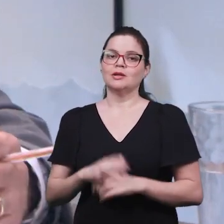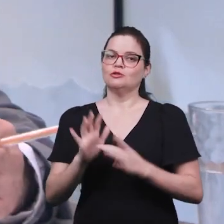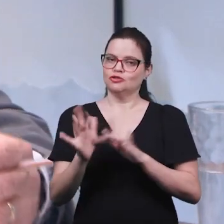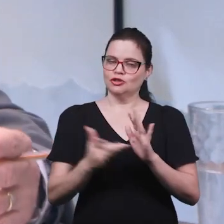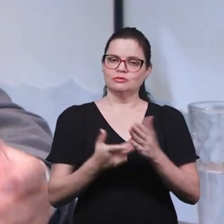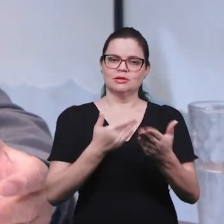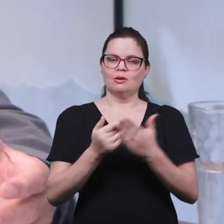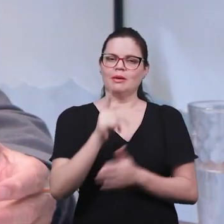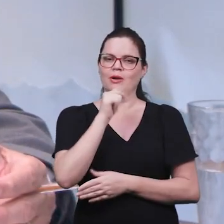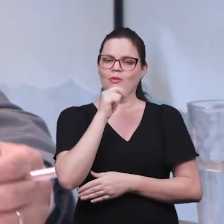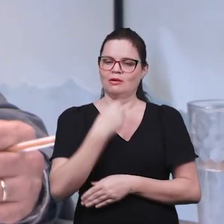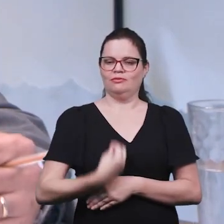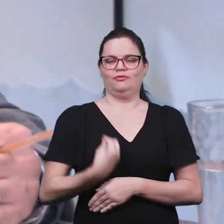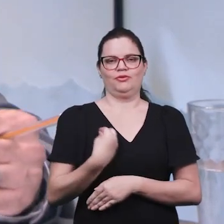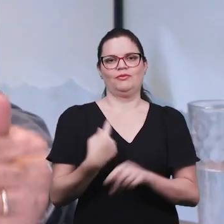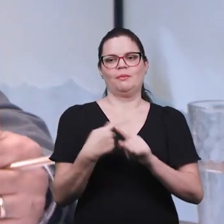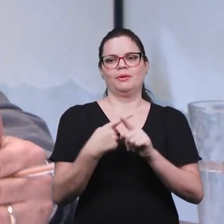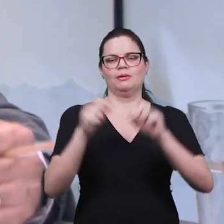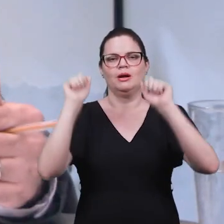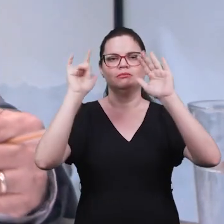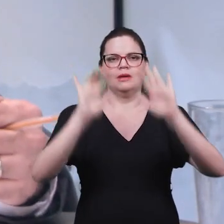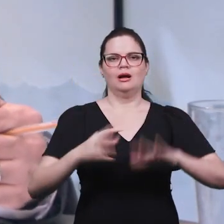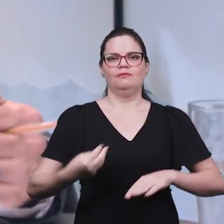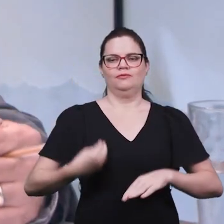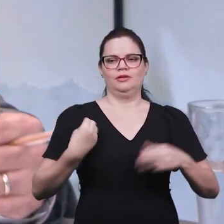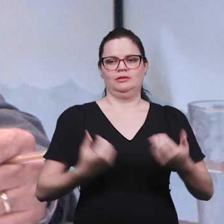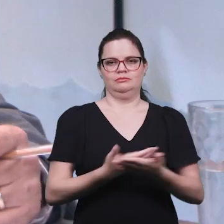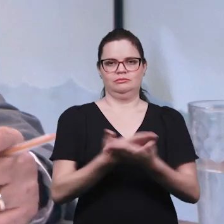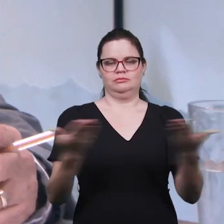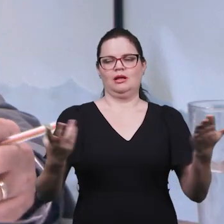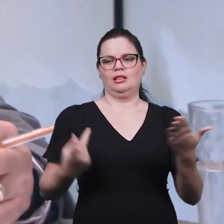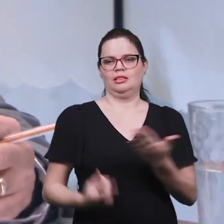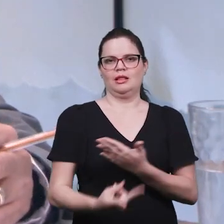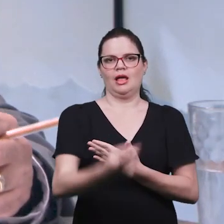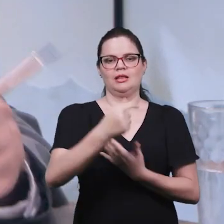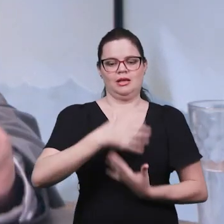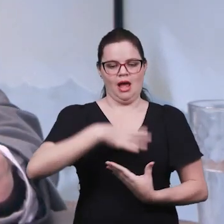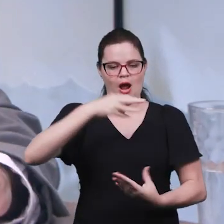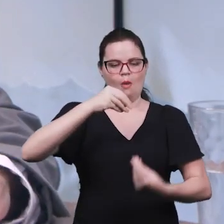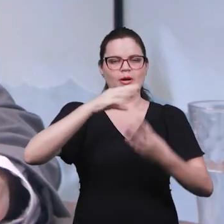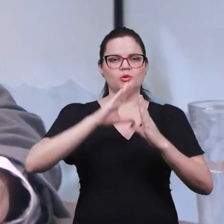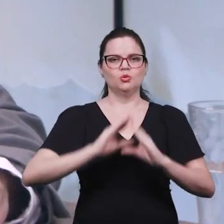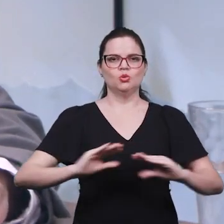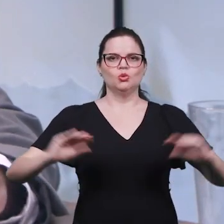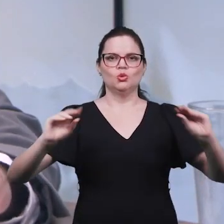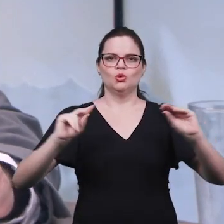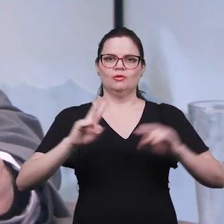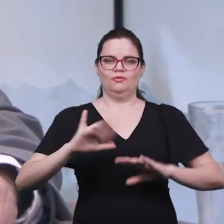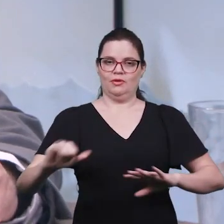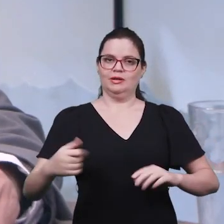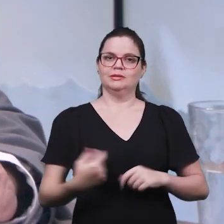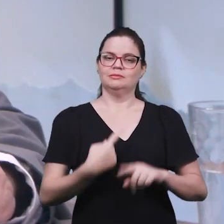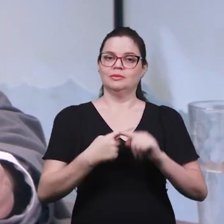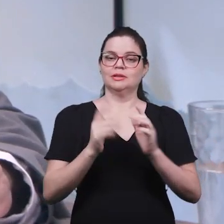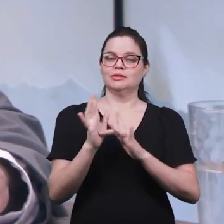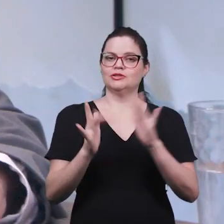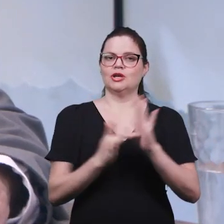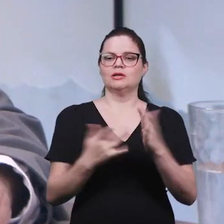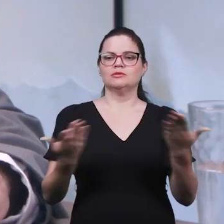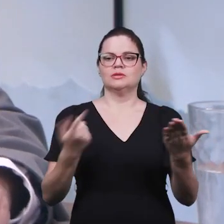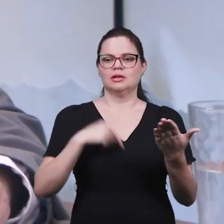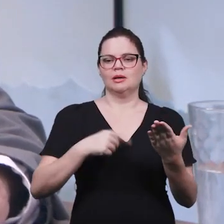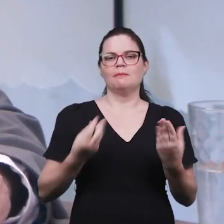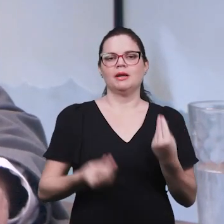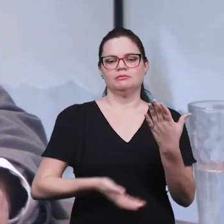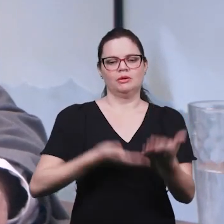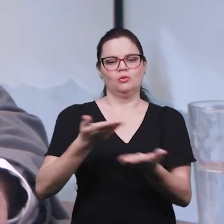é a fonte das águas vivas, as águas eternas, as águas que descedentam a sede da alma, porque o Senhor Jesus veio tratar